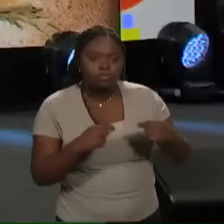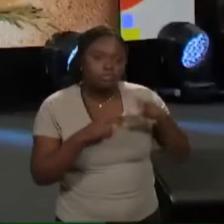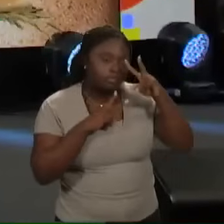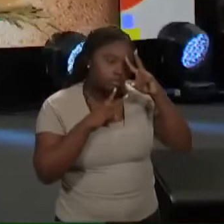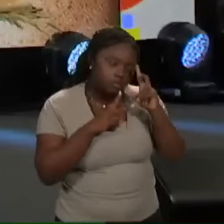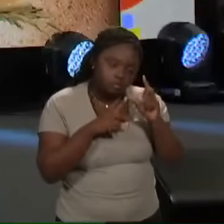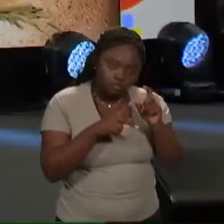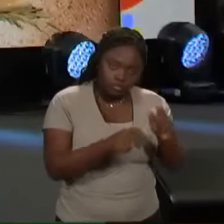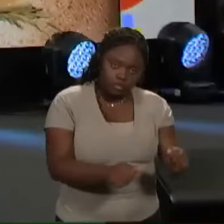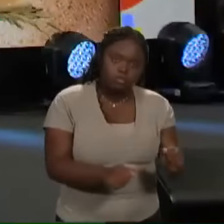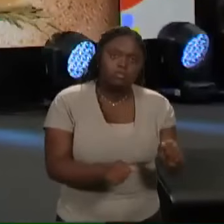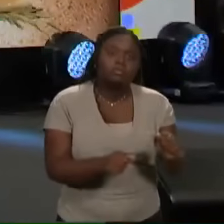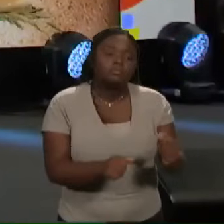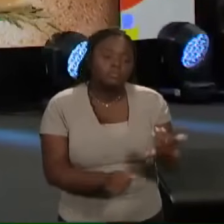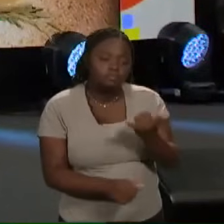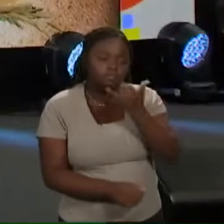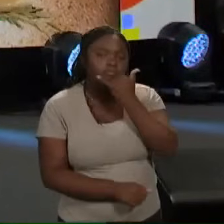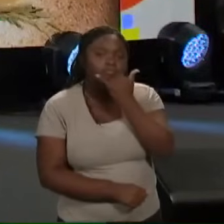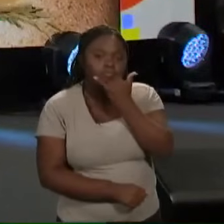pedir perdão.